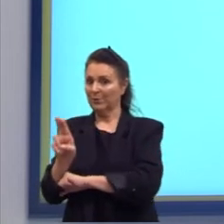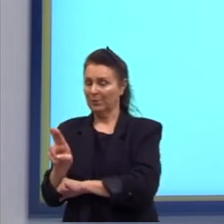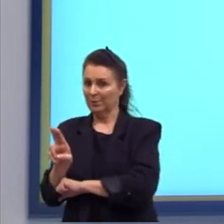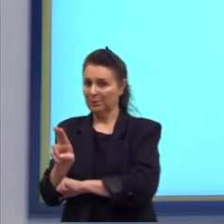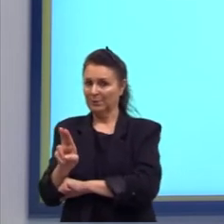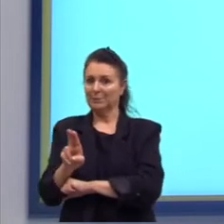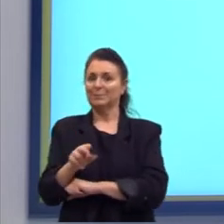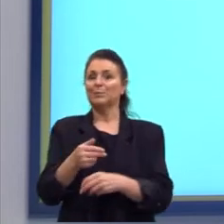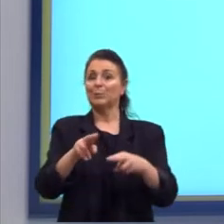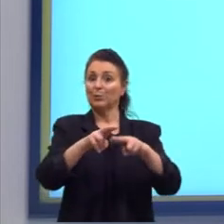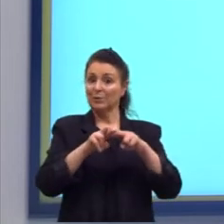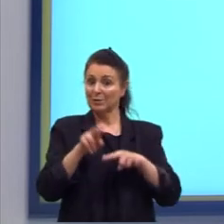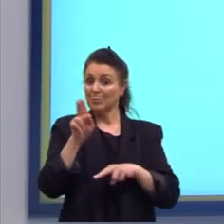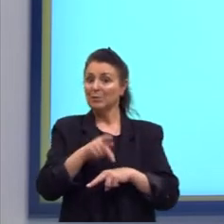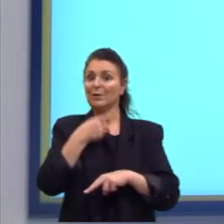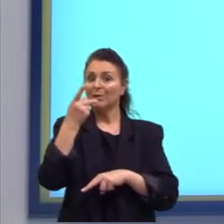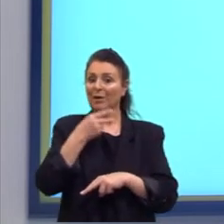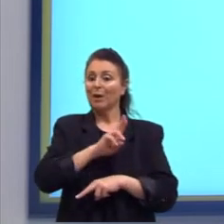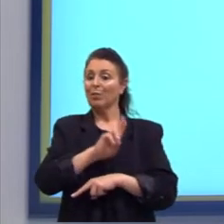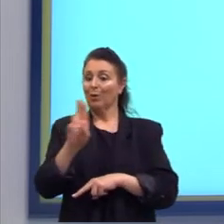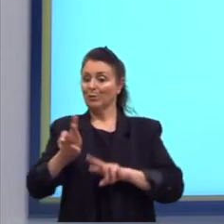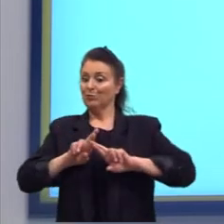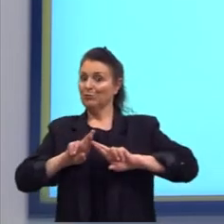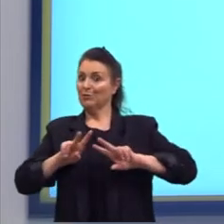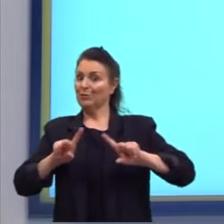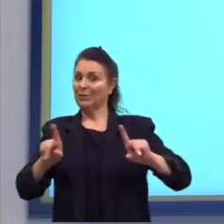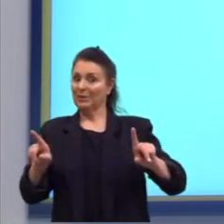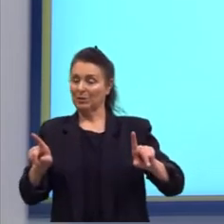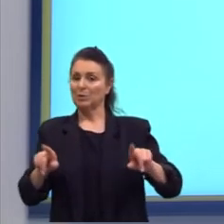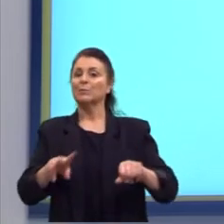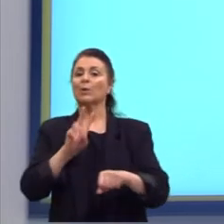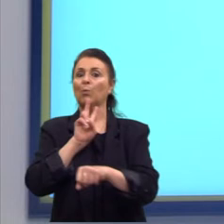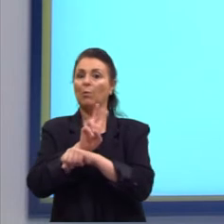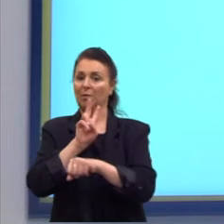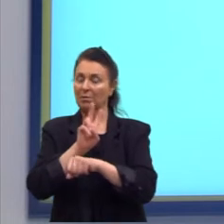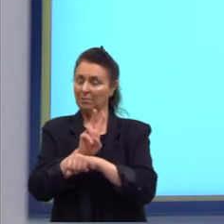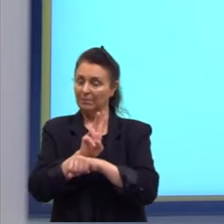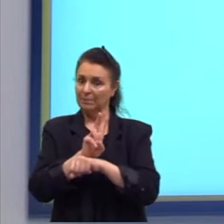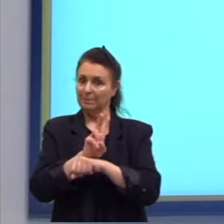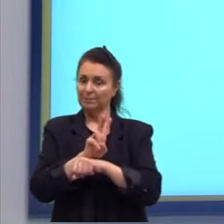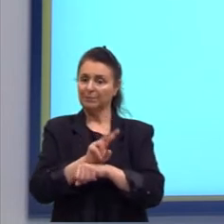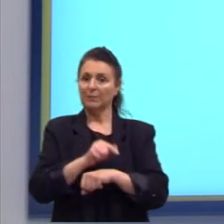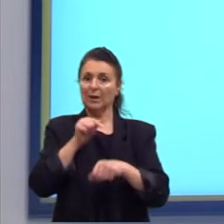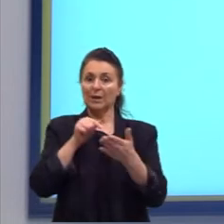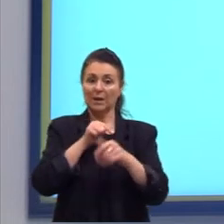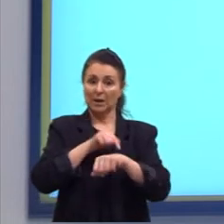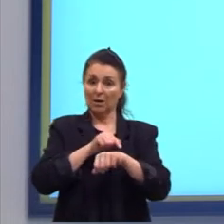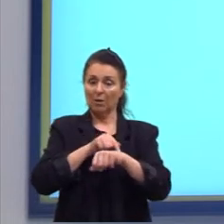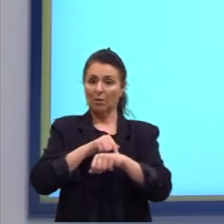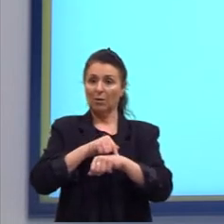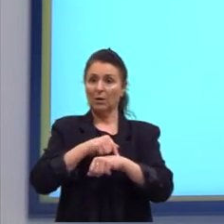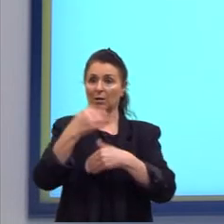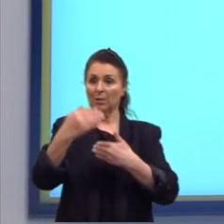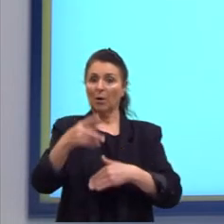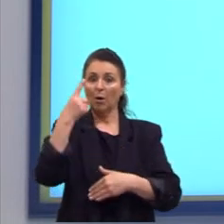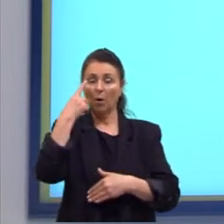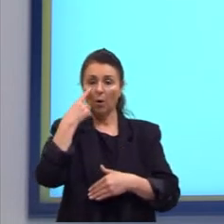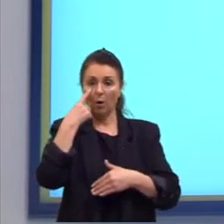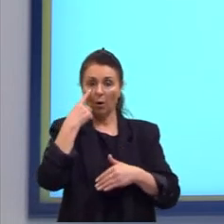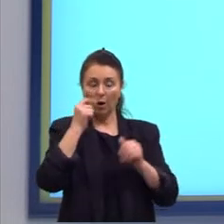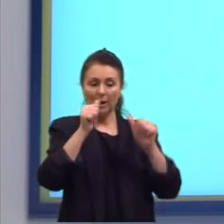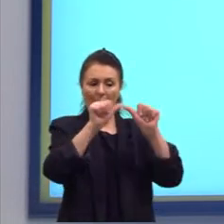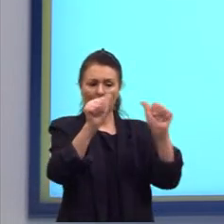cada momento ele chama de uma coisa diferente né então a gente tem que cuidar essa pegadinha' aqui a gente tem uma imagem que a gente pode